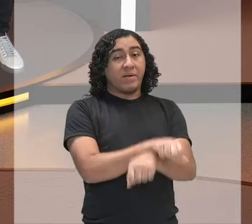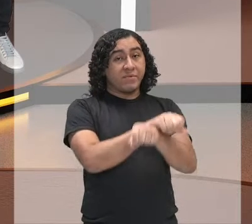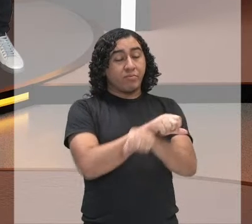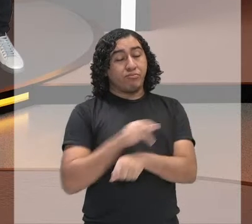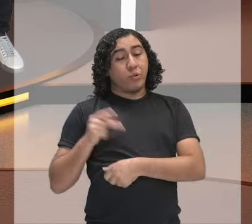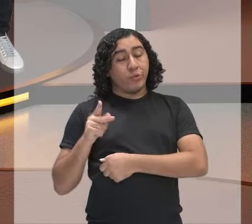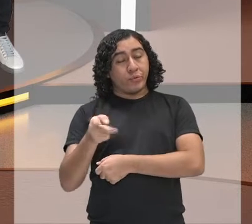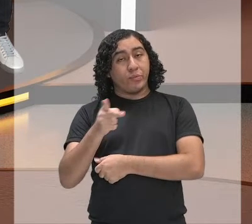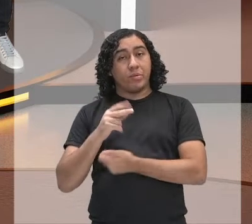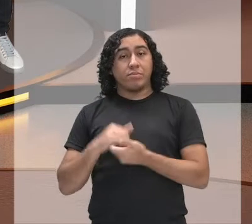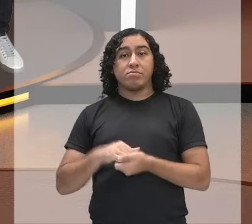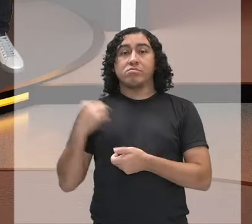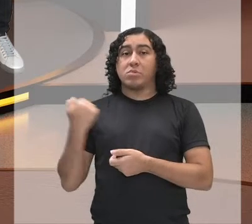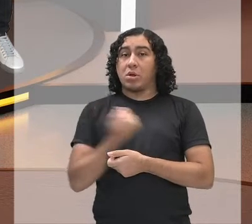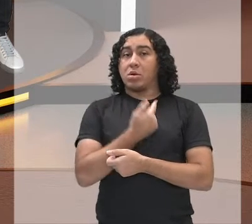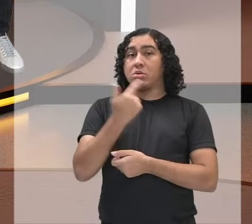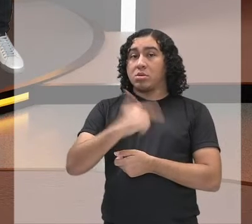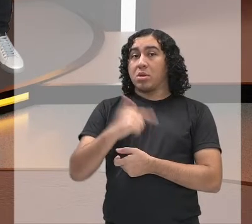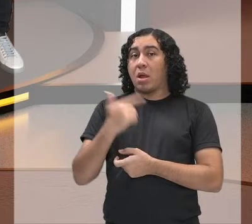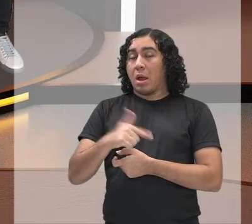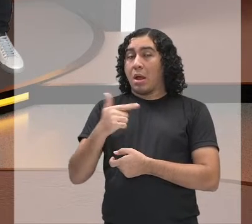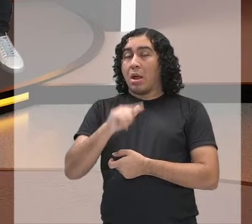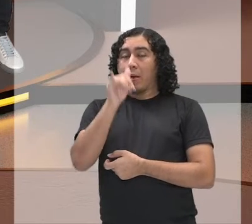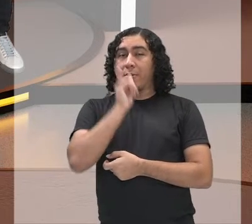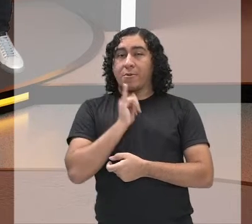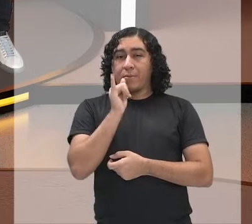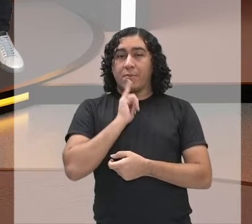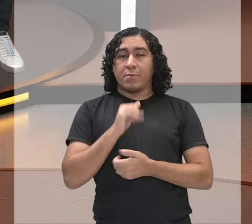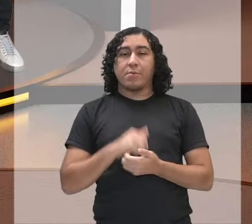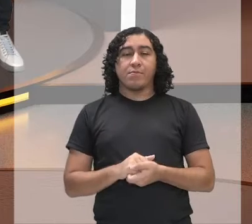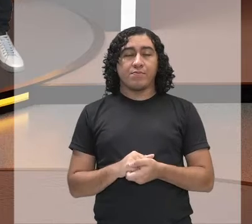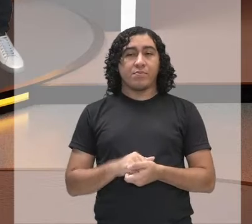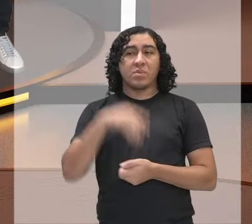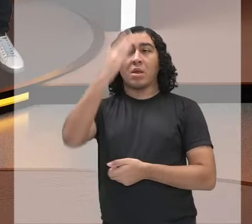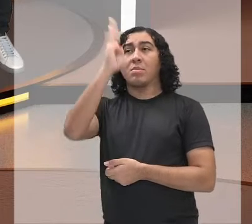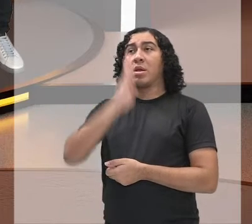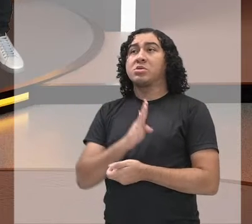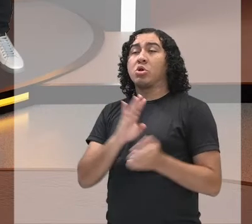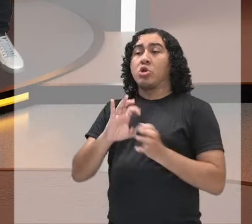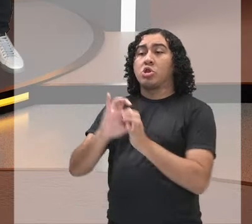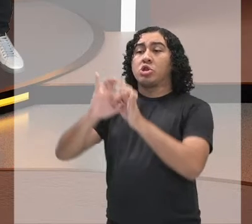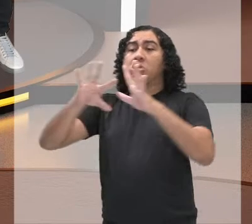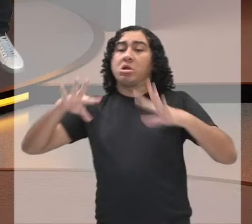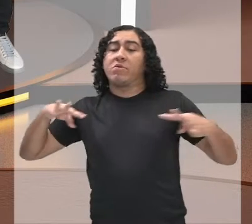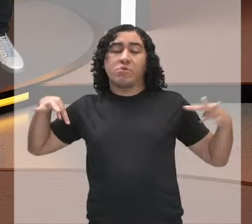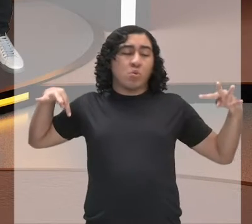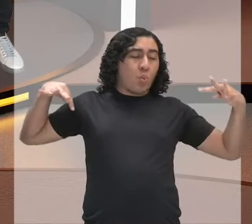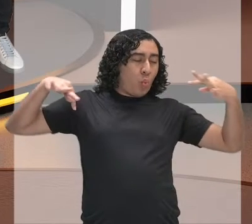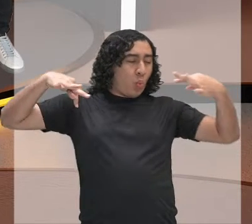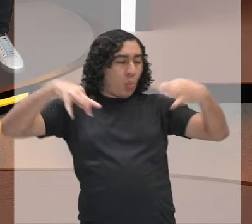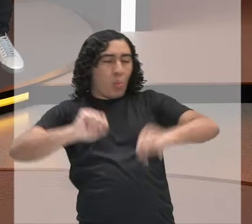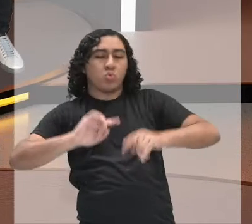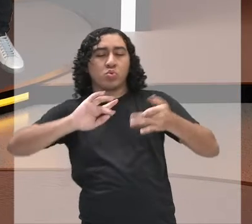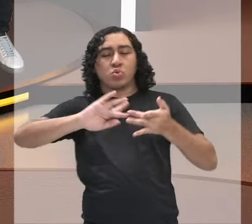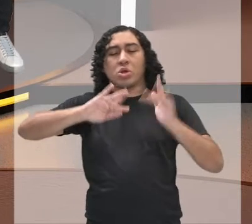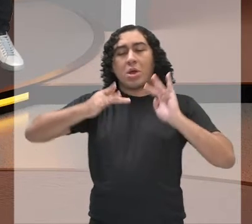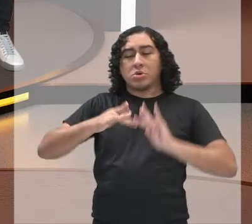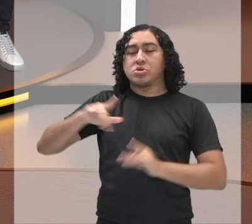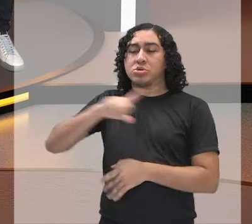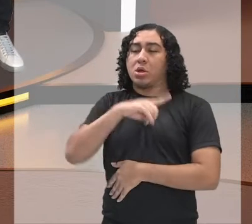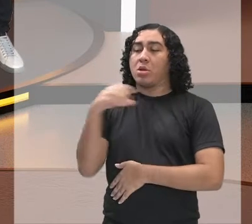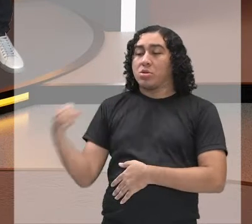nós não temos esse processo de uma independência total, com uma